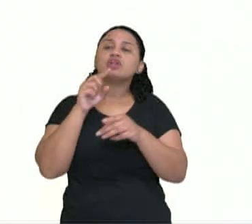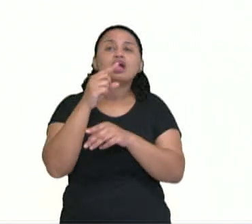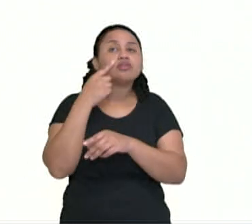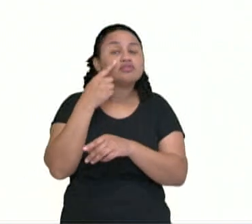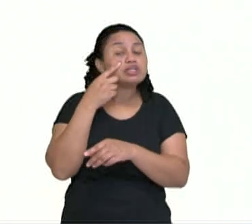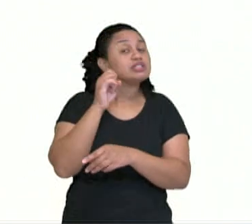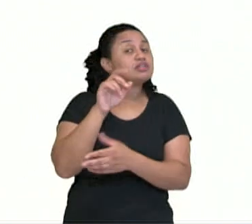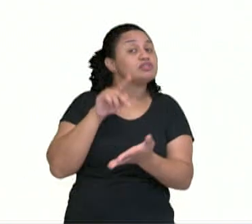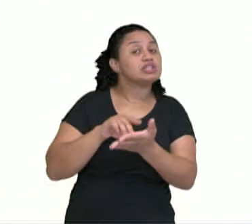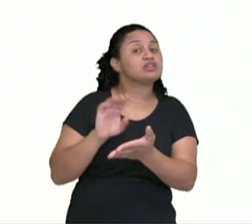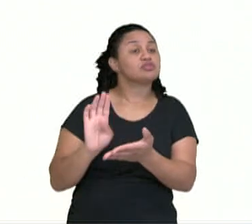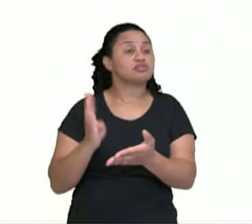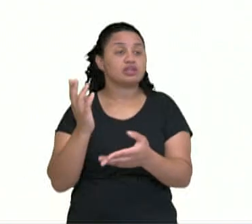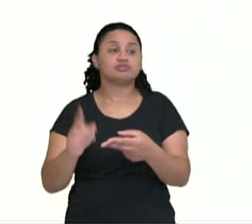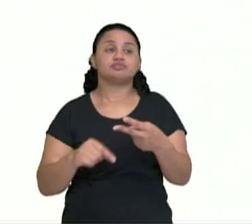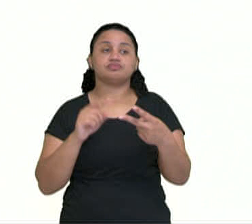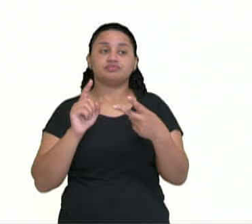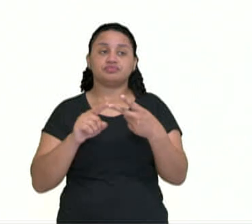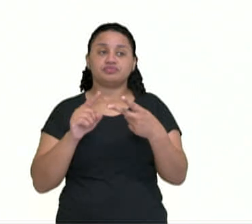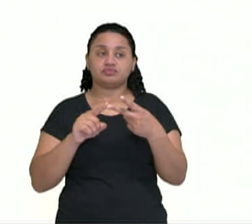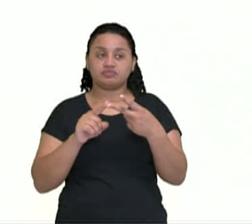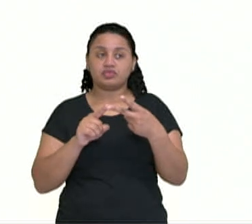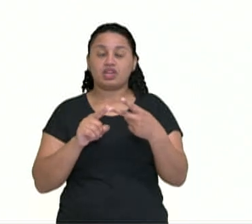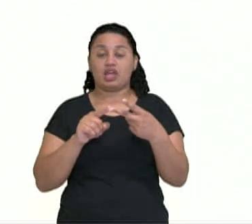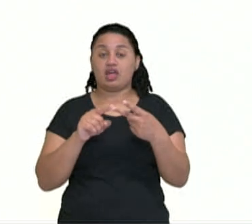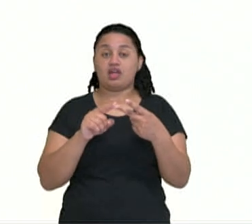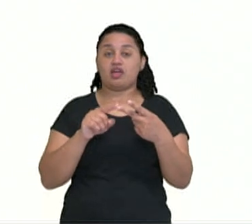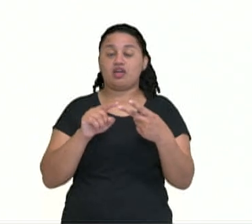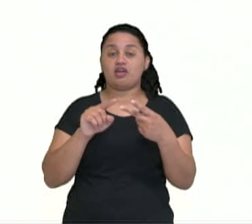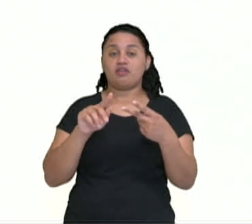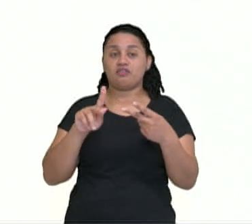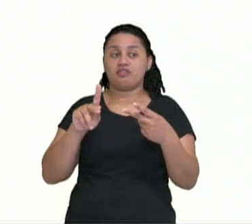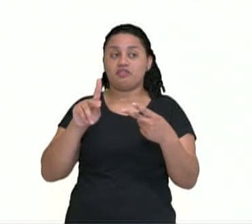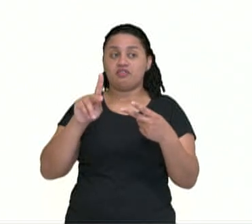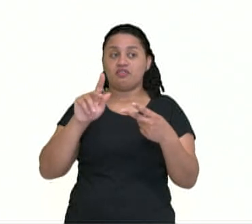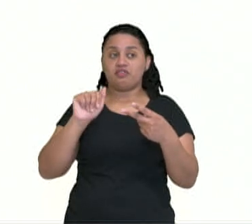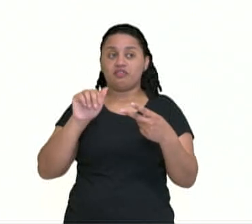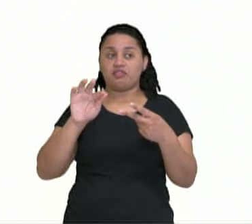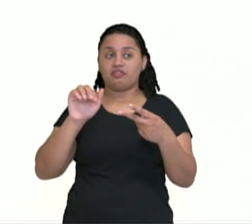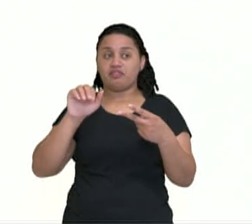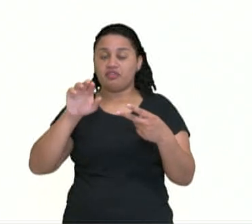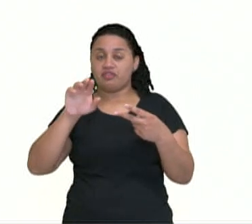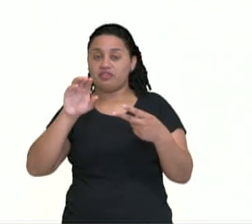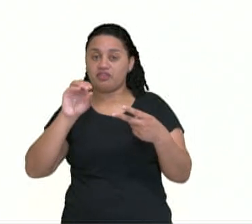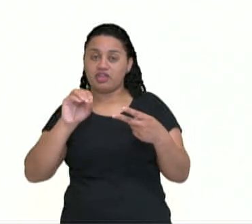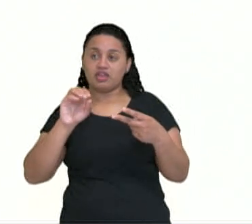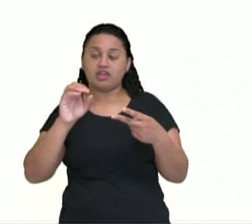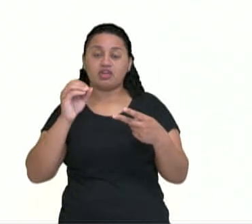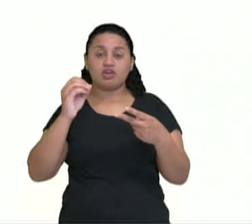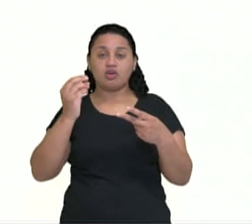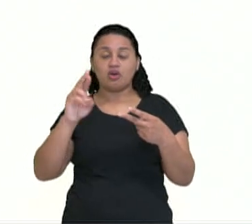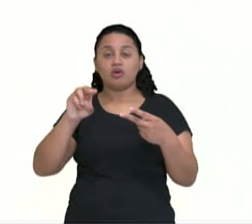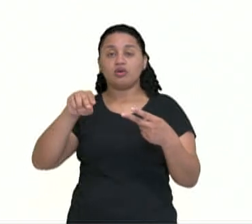fake news. Fake or News, da agência Lupa, que você pode encontrar no endereço